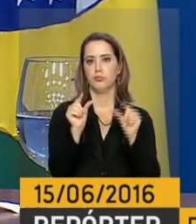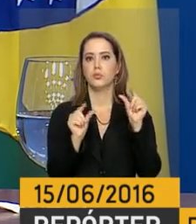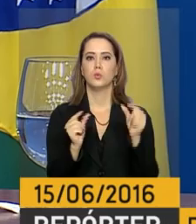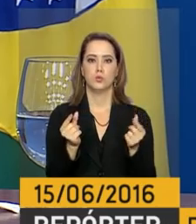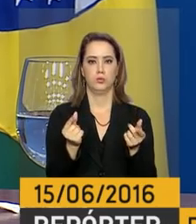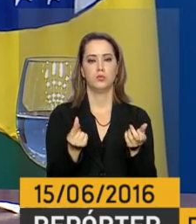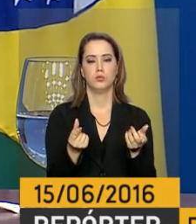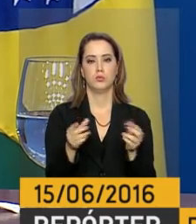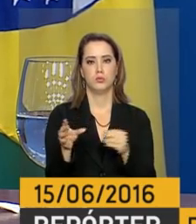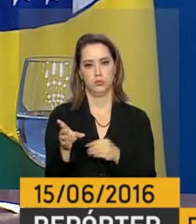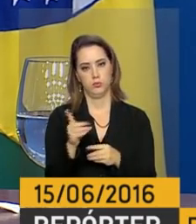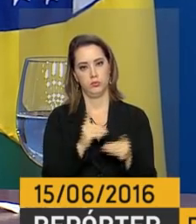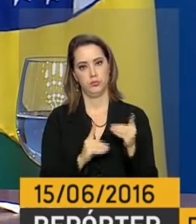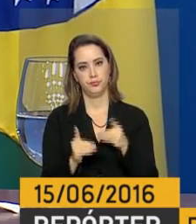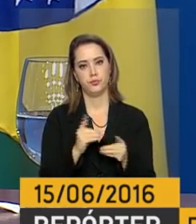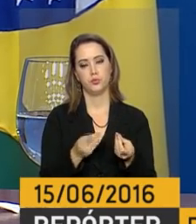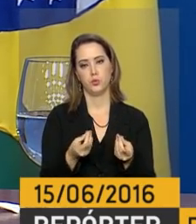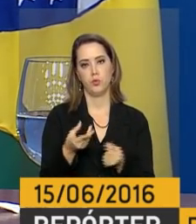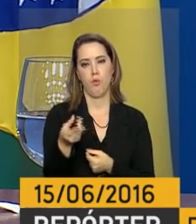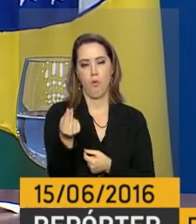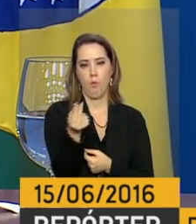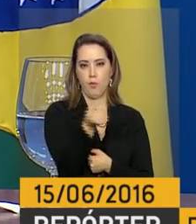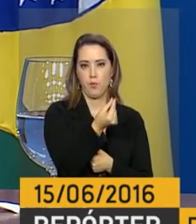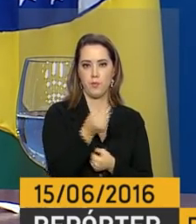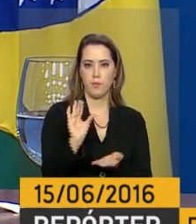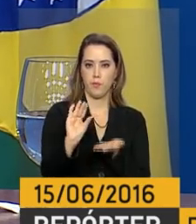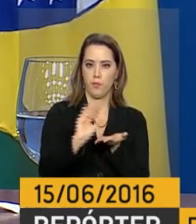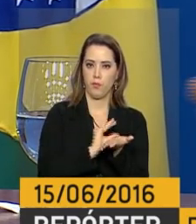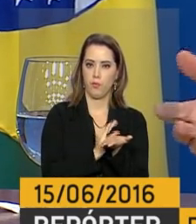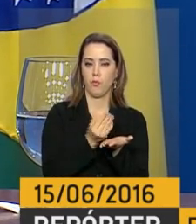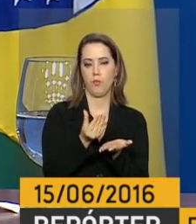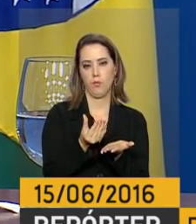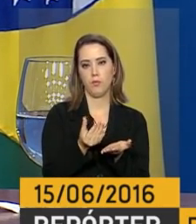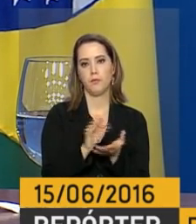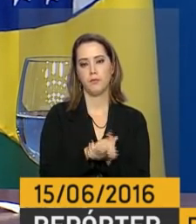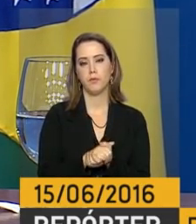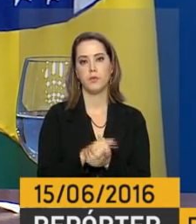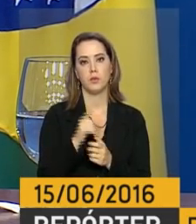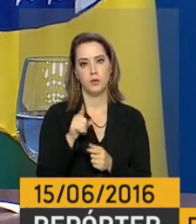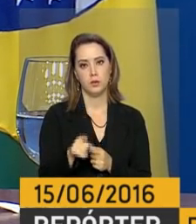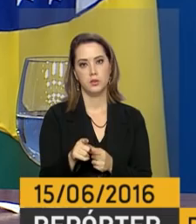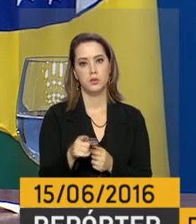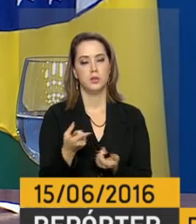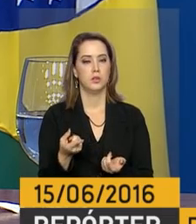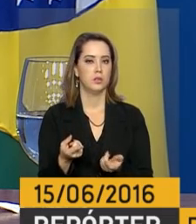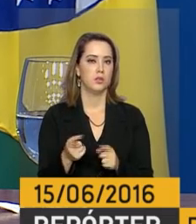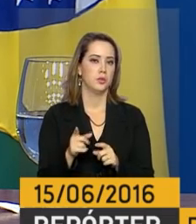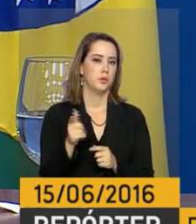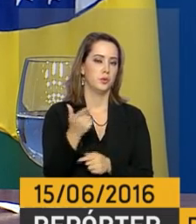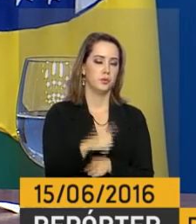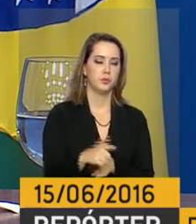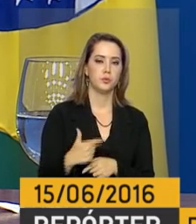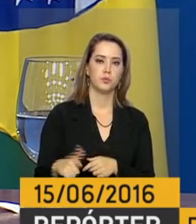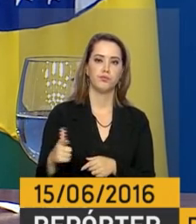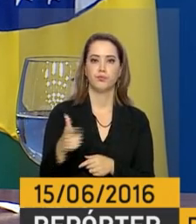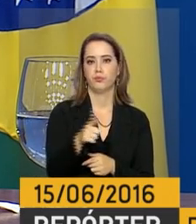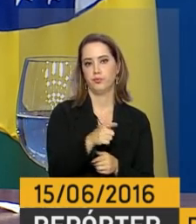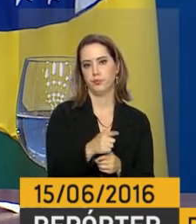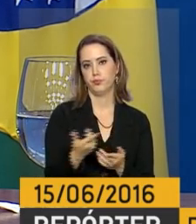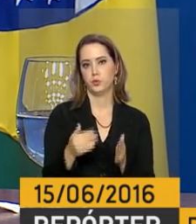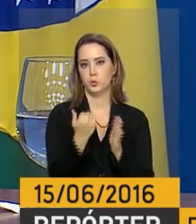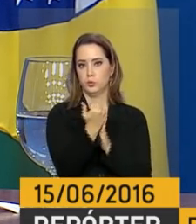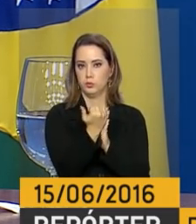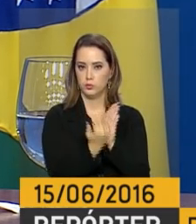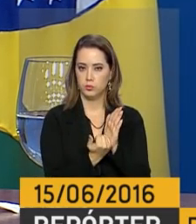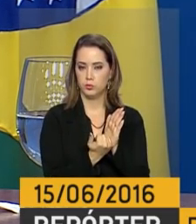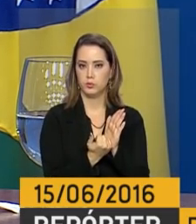volume financeiro do que necessariamente a previdência, seja o benefício de prestação continuada ou outras coisas do